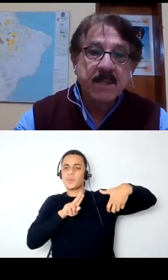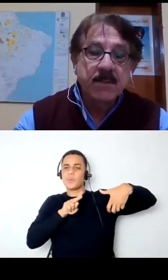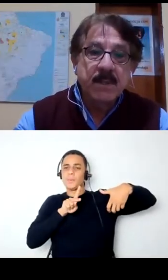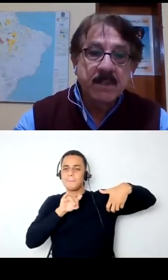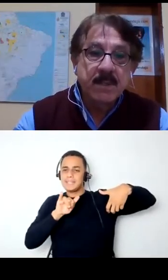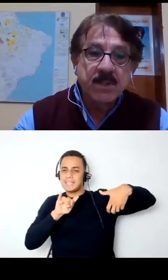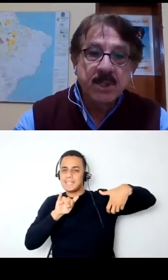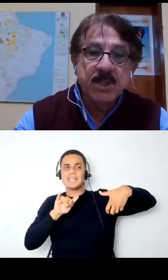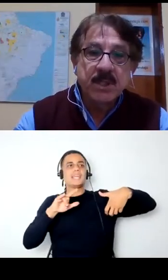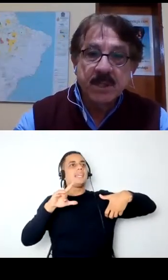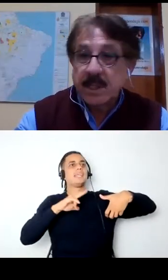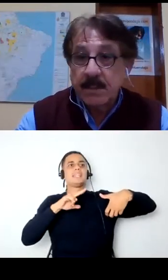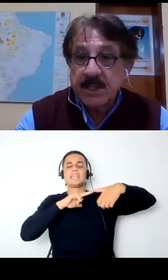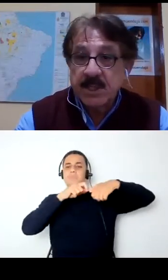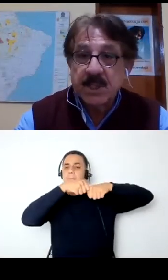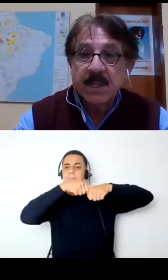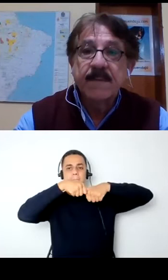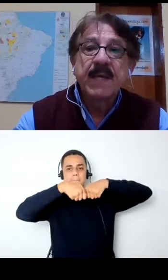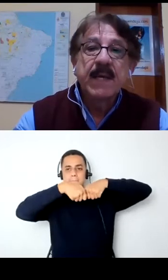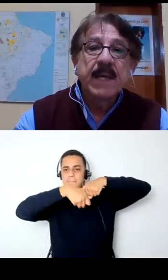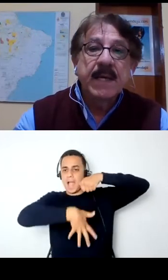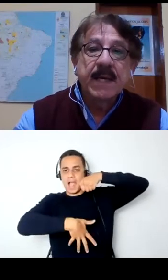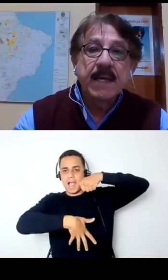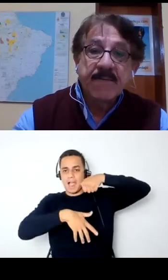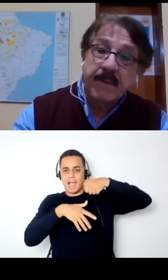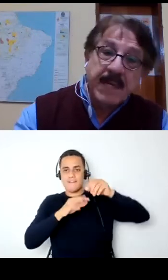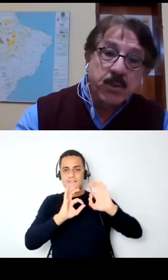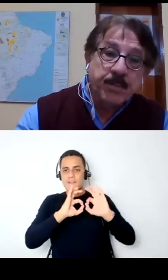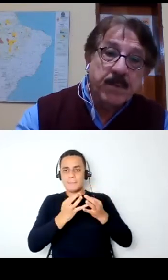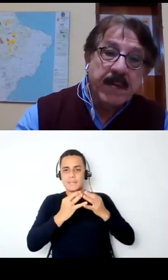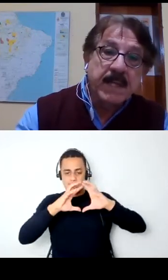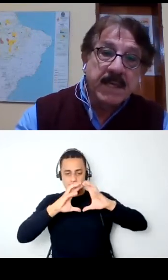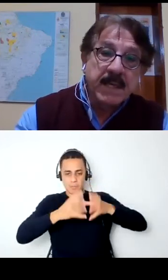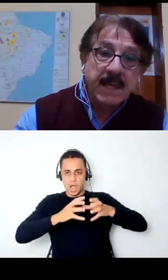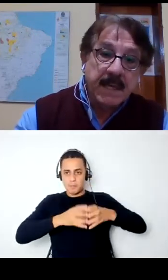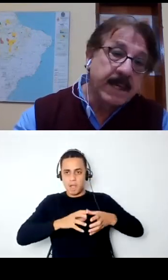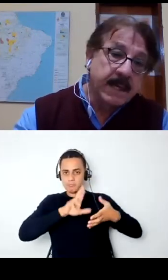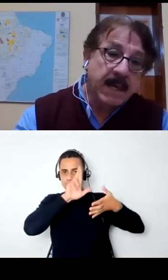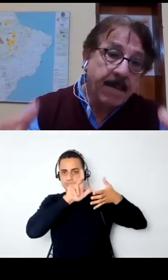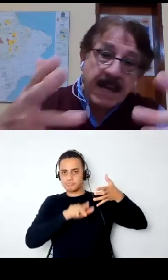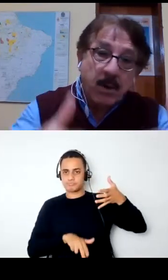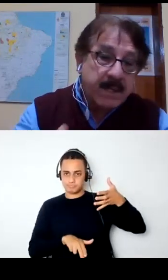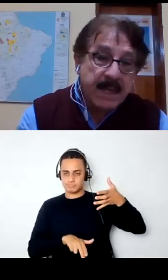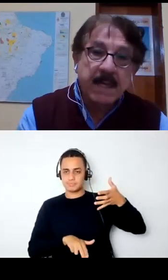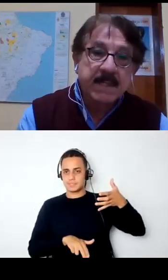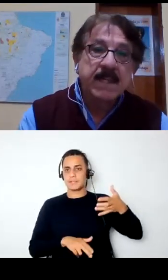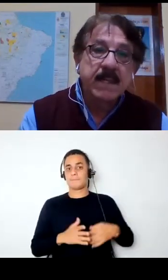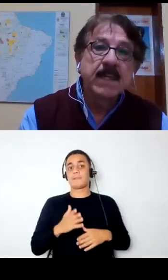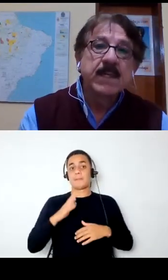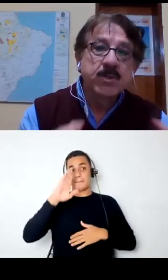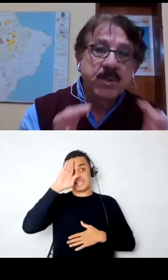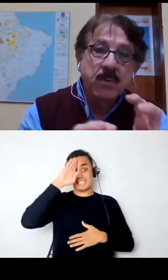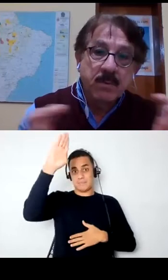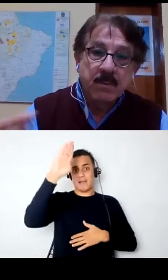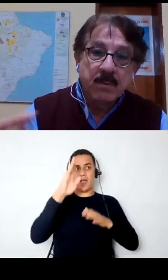famílias de língua indígena. A família Tupi-Guarani é a maior delas,